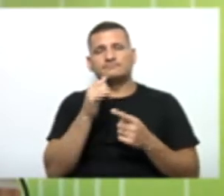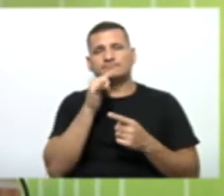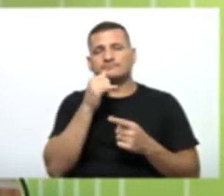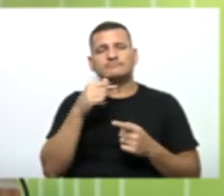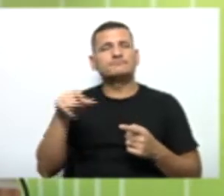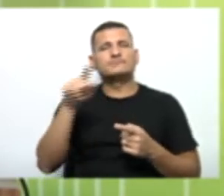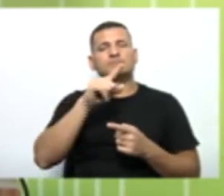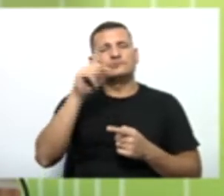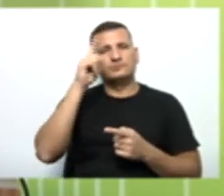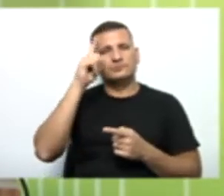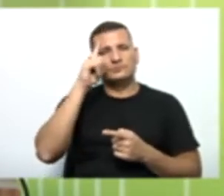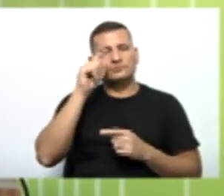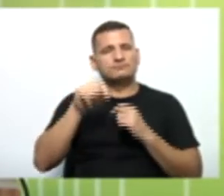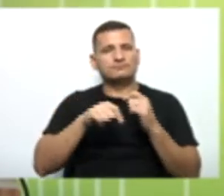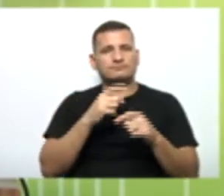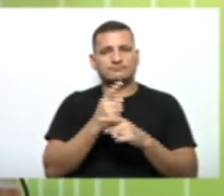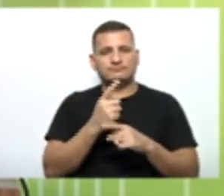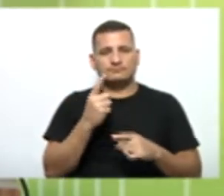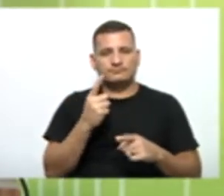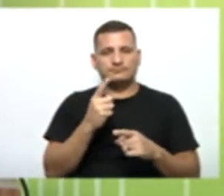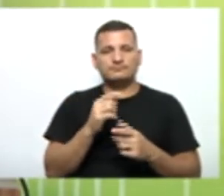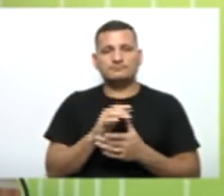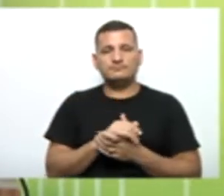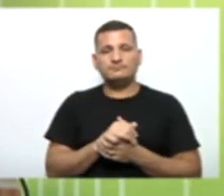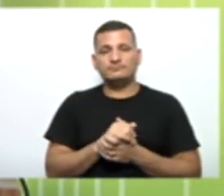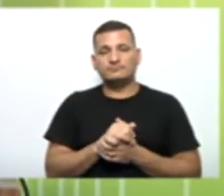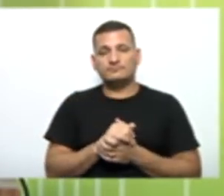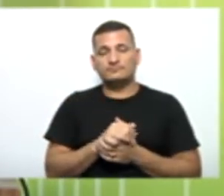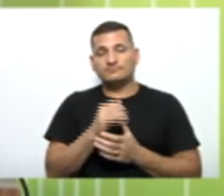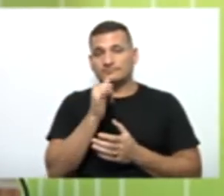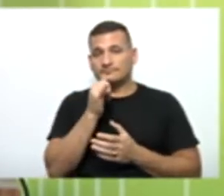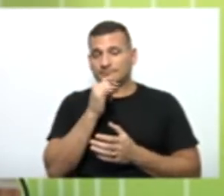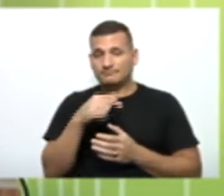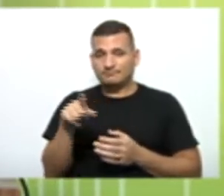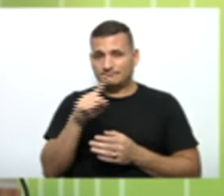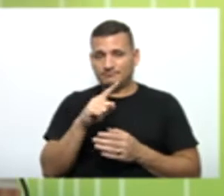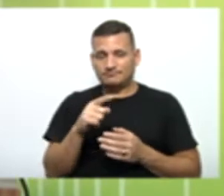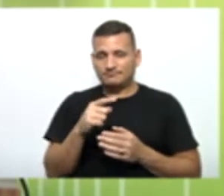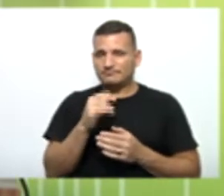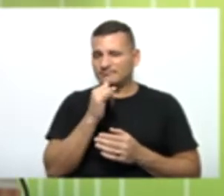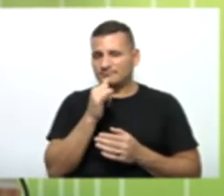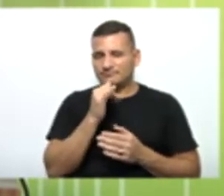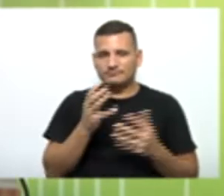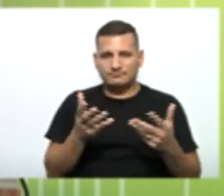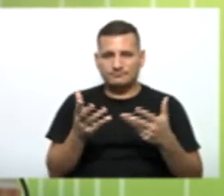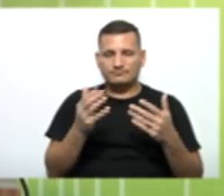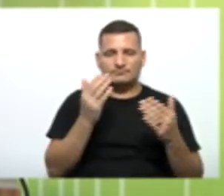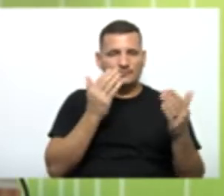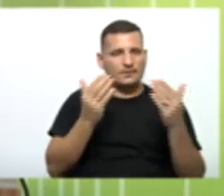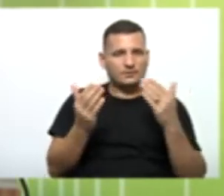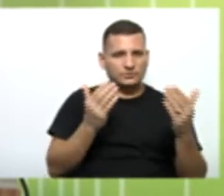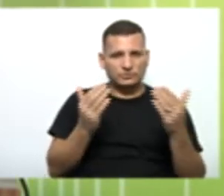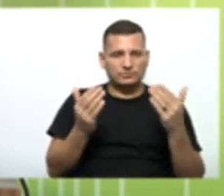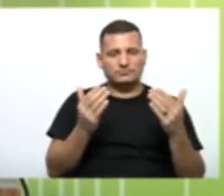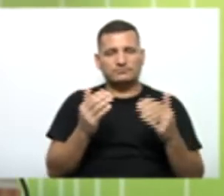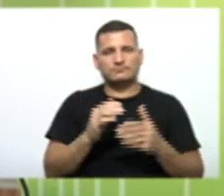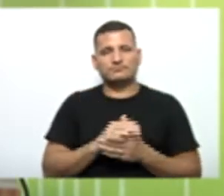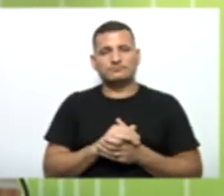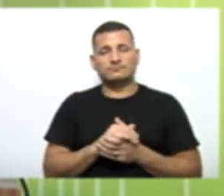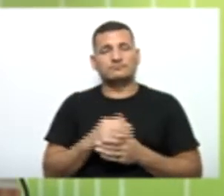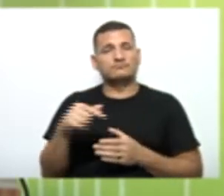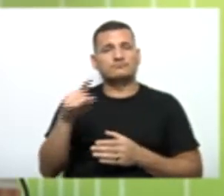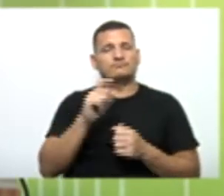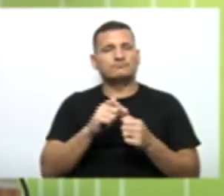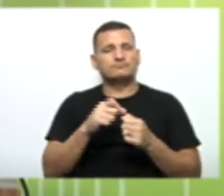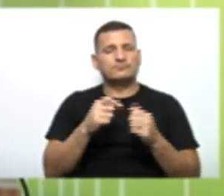que vocês vão encontrar? Vamos lá, vocês a partir de agora são analistas, certo? Vocês vão precisar fazer análise